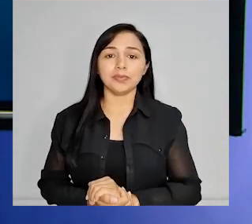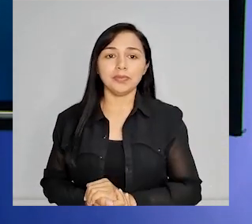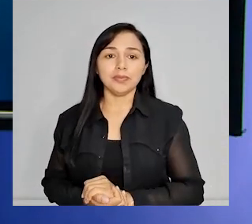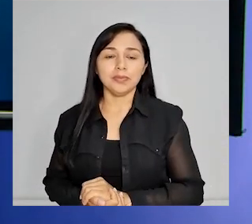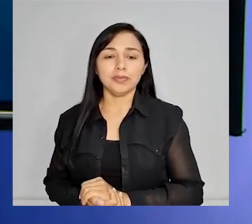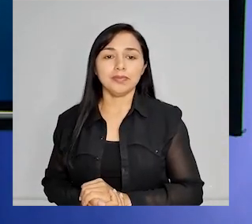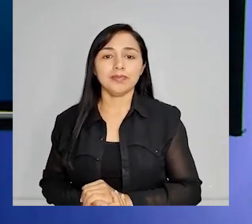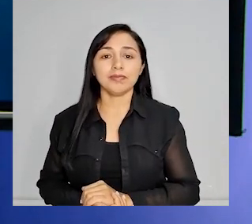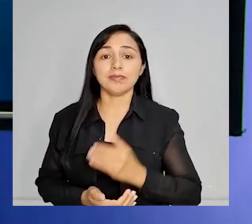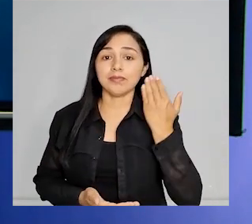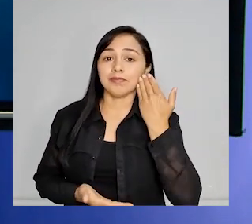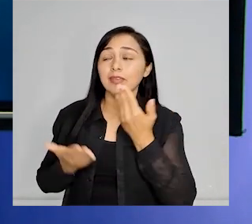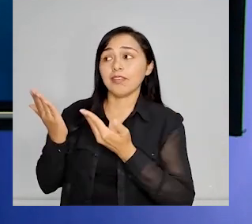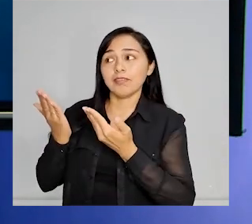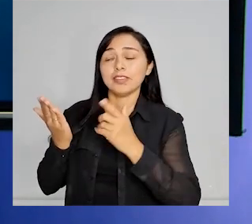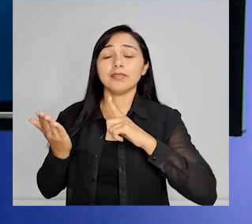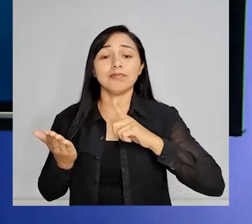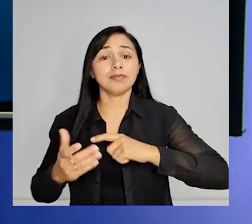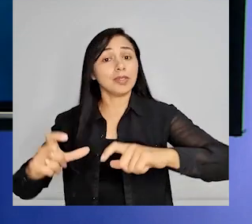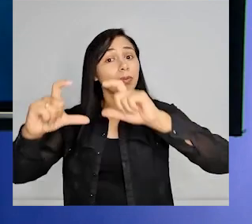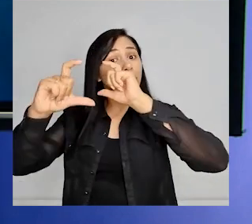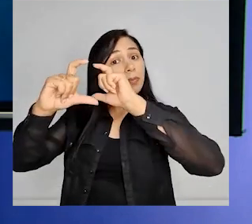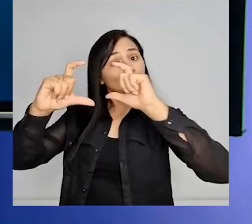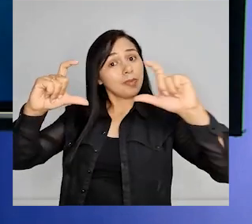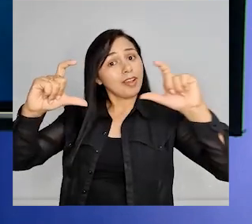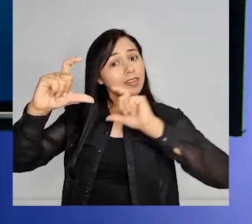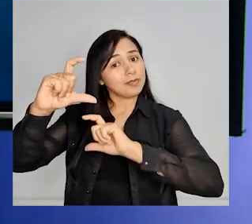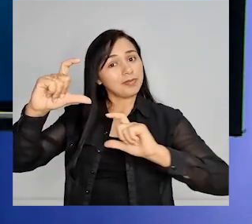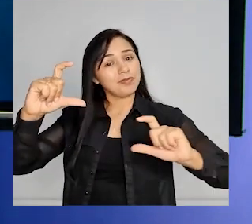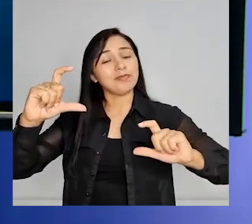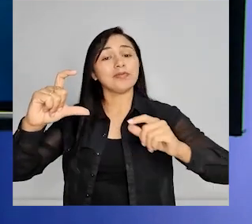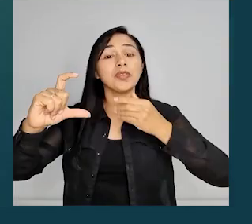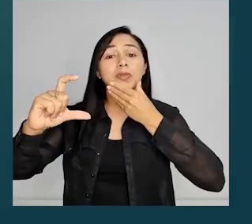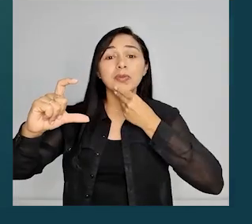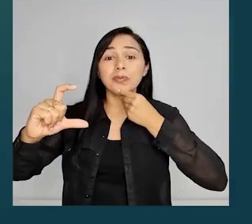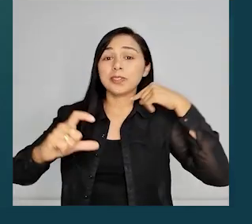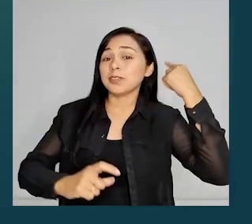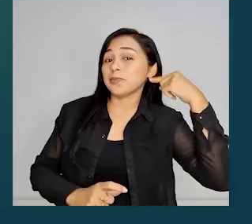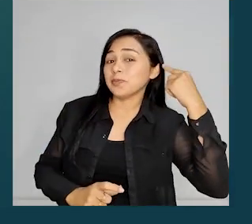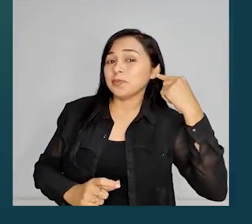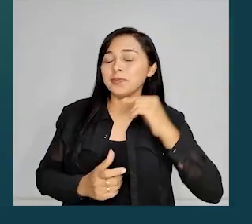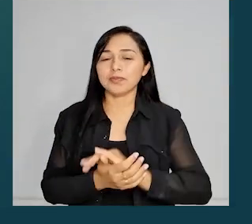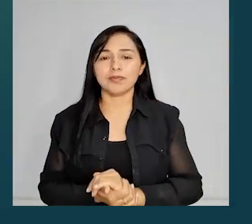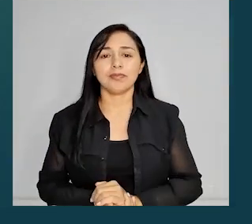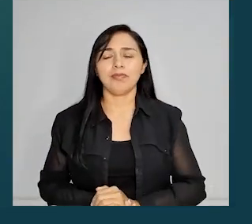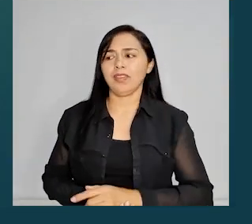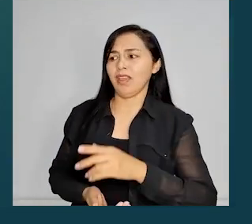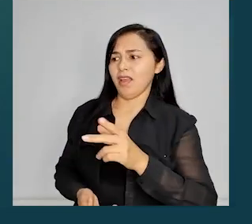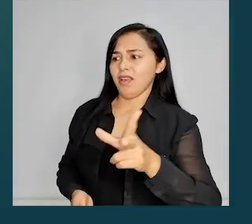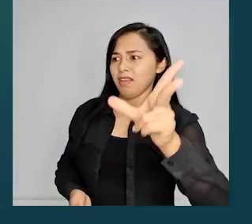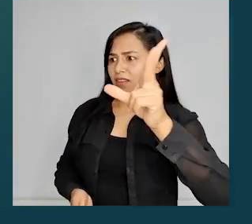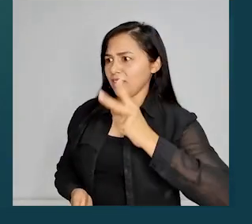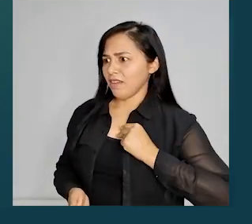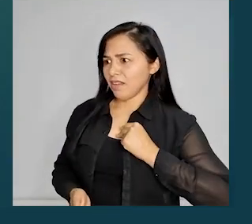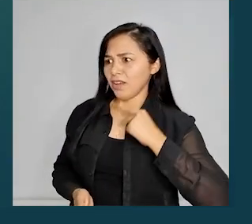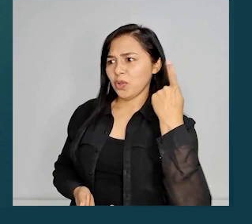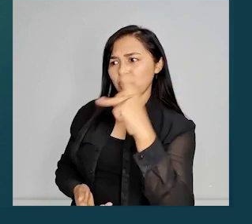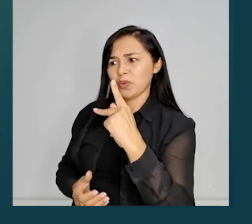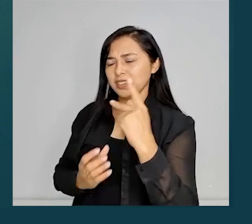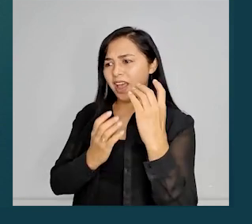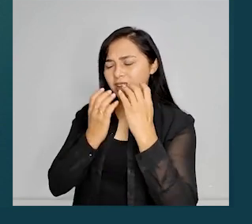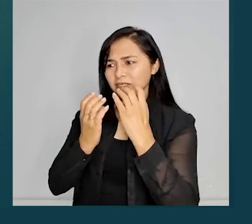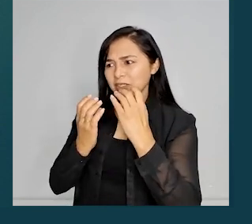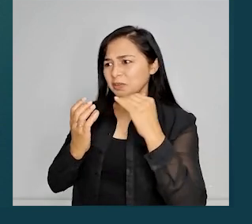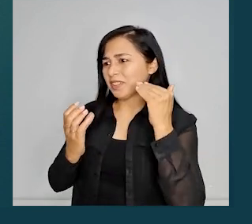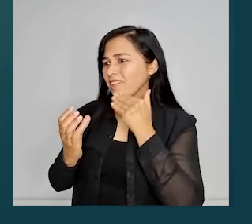temos uma história em quadrinhos, né, do menino maluquinho. Credo, bocão, seu hambúrguer tá todo desigual, deixa